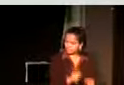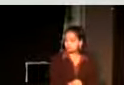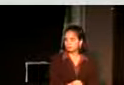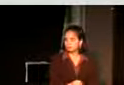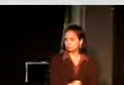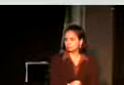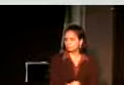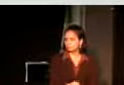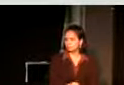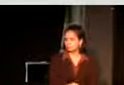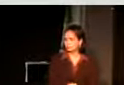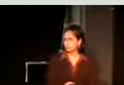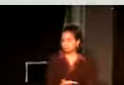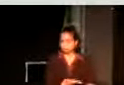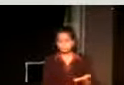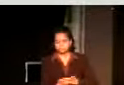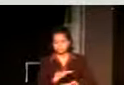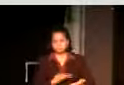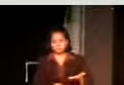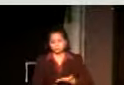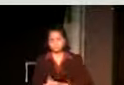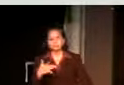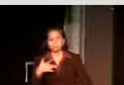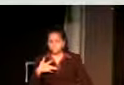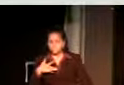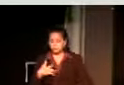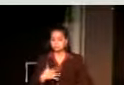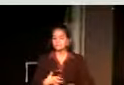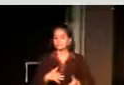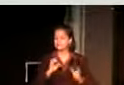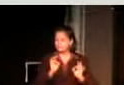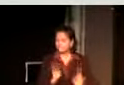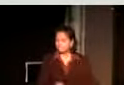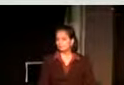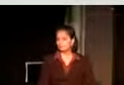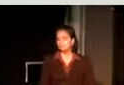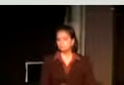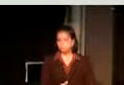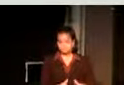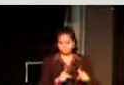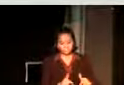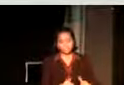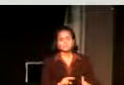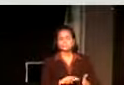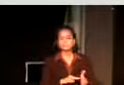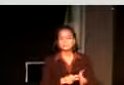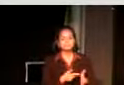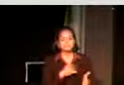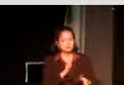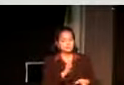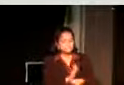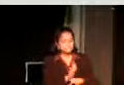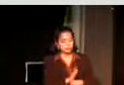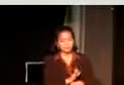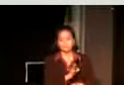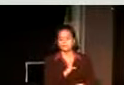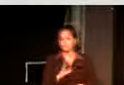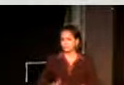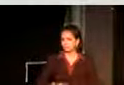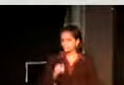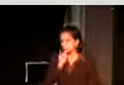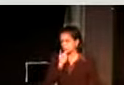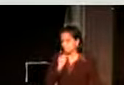uma identificação misericordiosa ativa para com as pessoas o que significa isso Cristão nosso